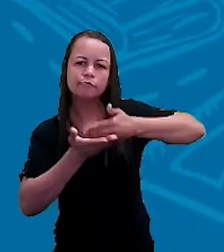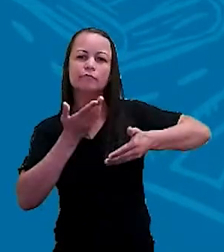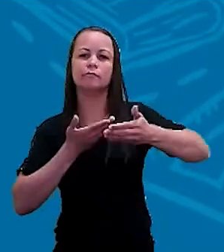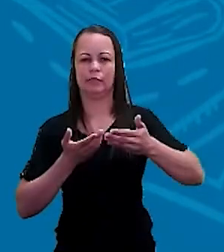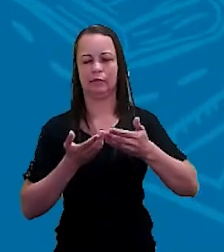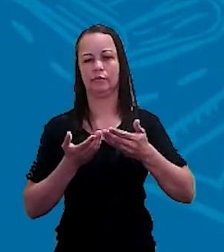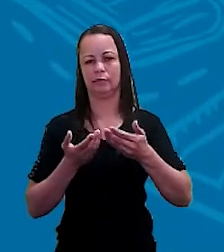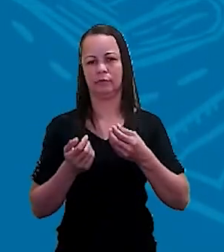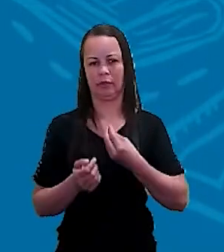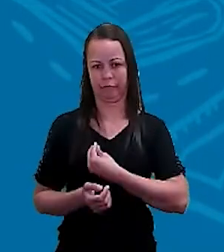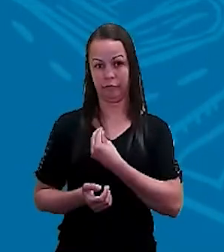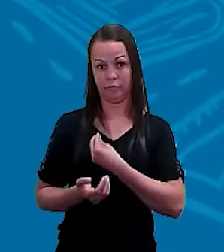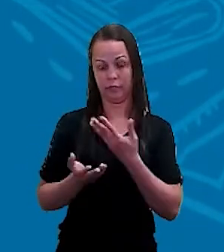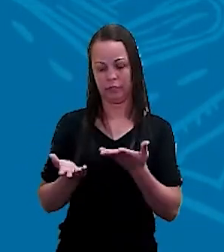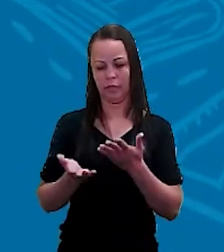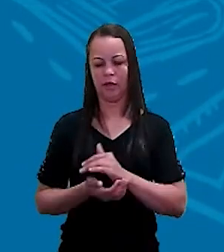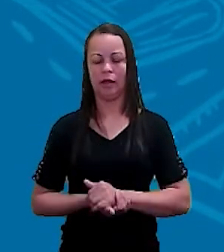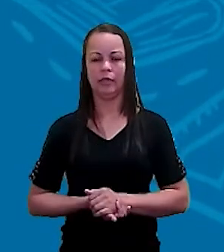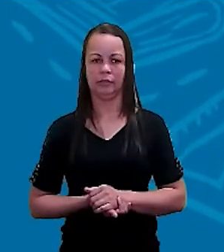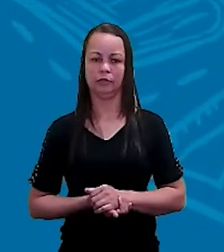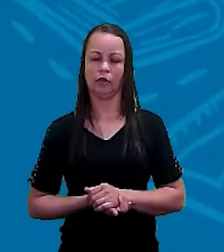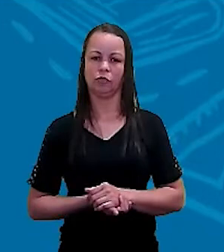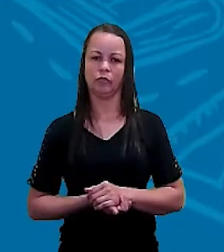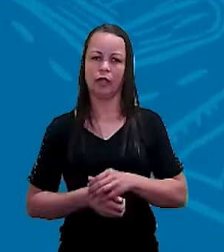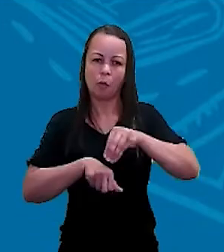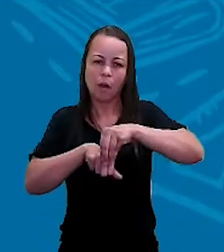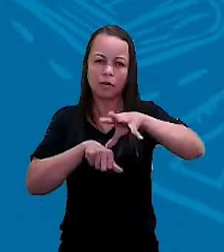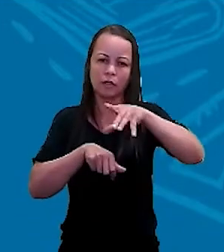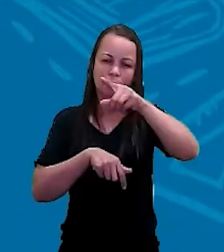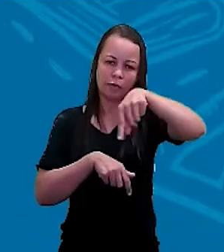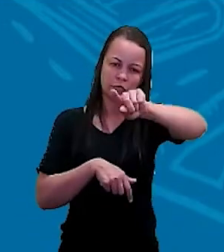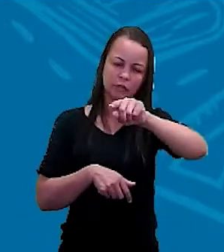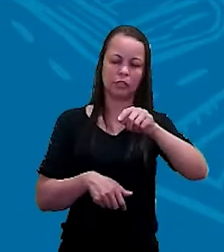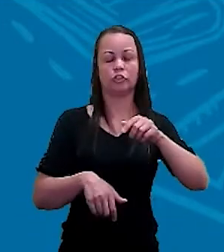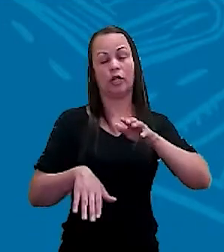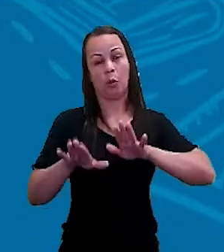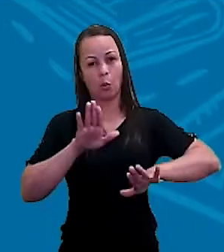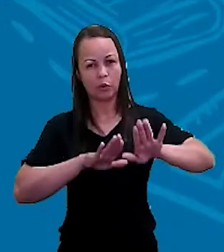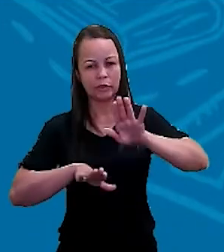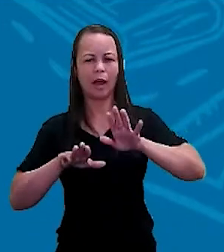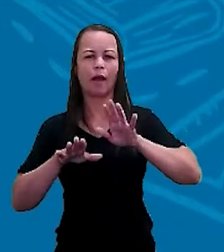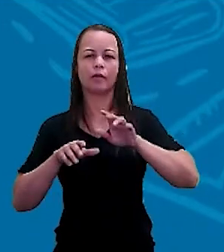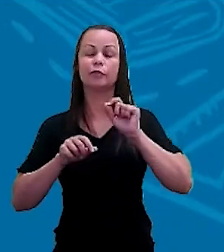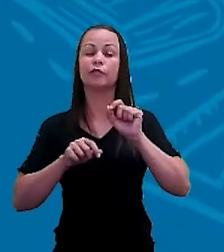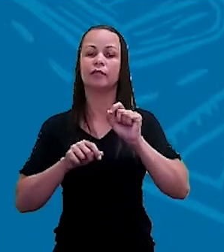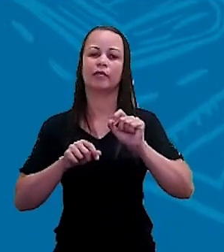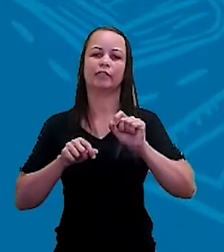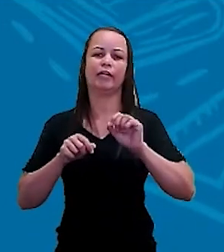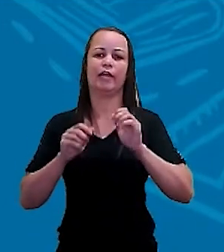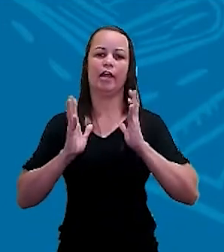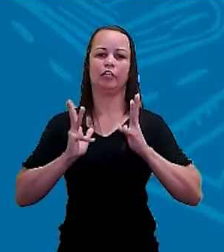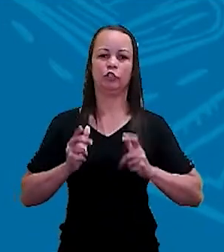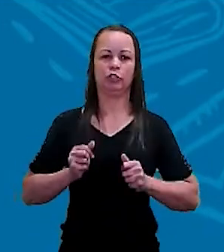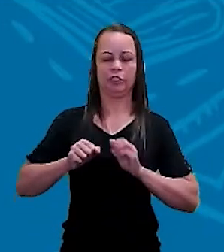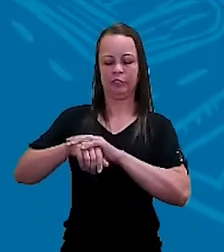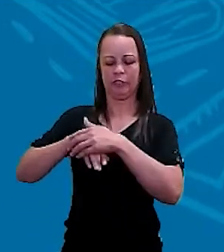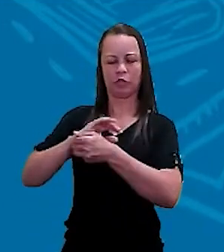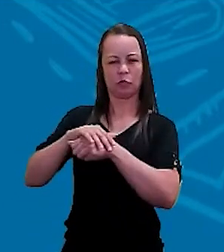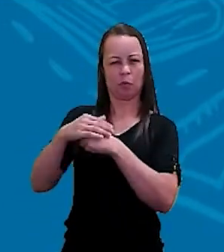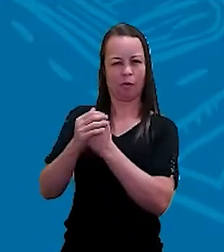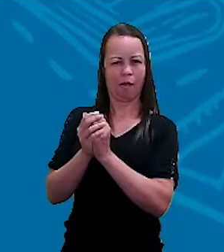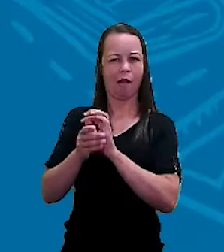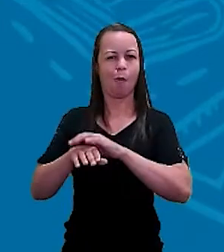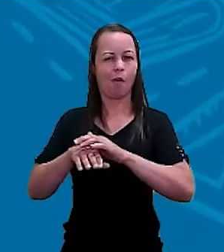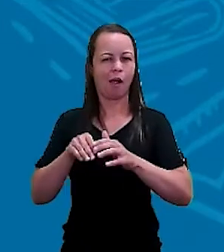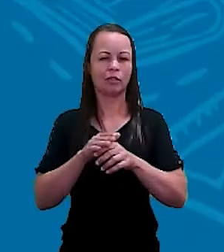Então, fica aqui a dica de você ter cuidado, de como você cuidar da higiene das mãos, de saber qual a procedência